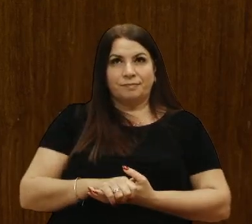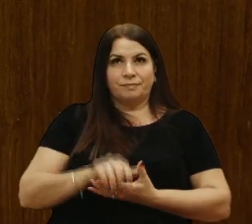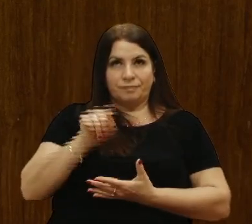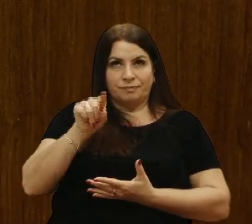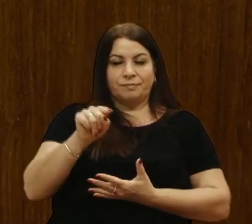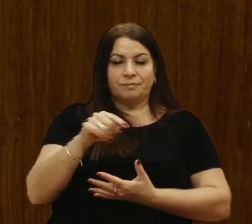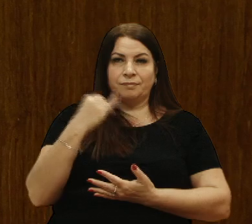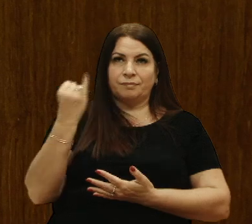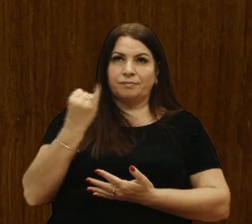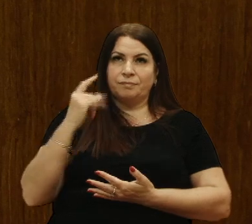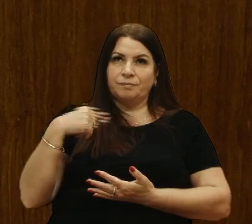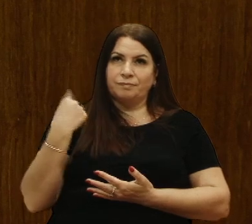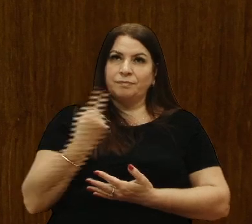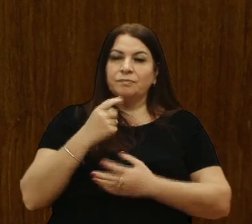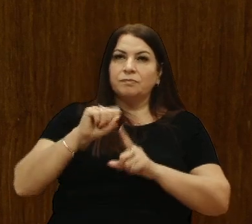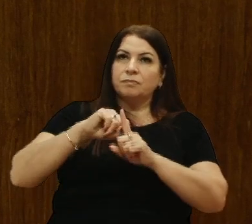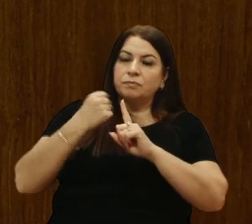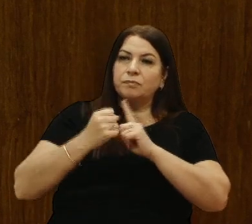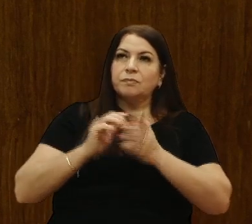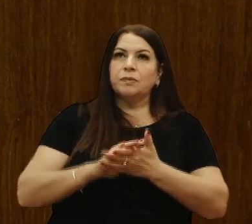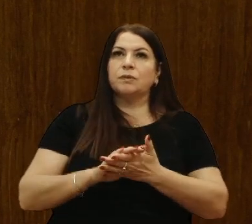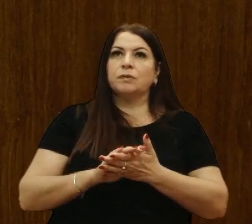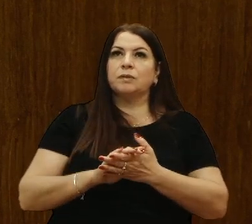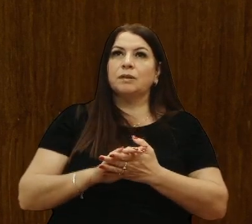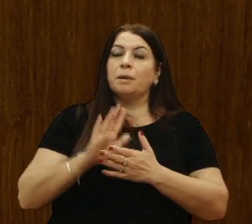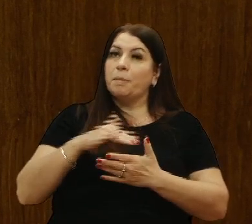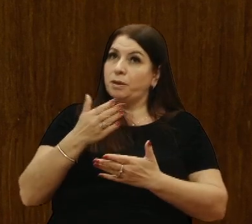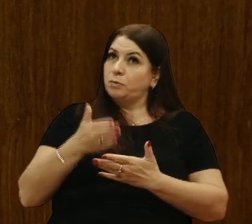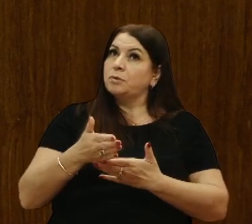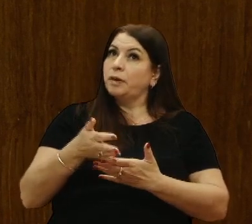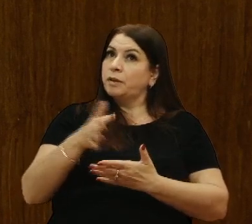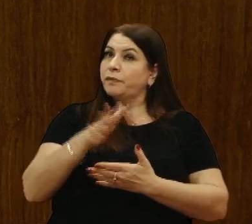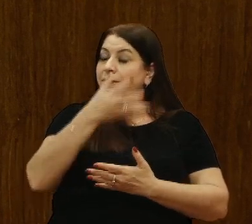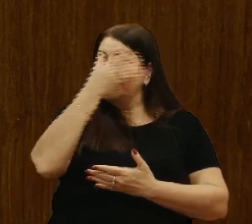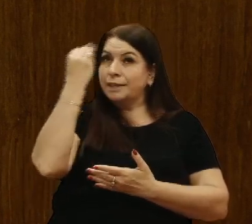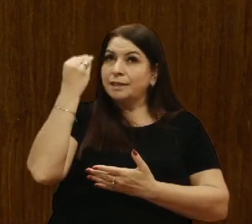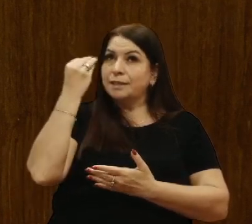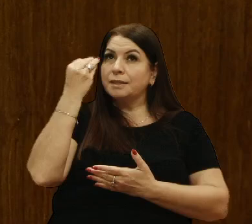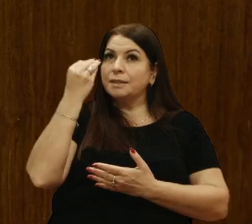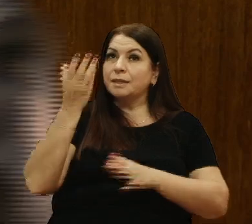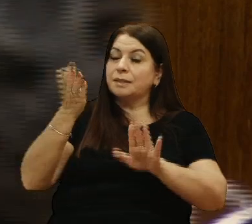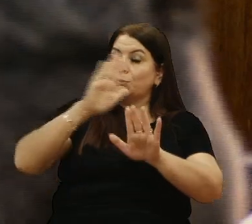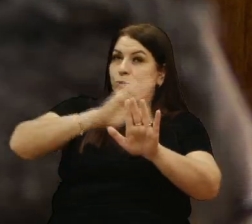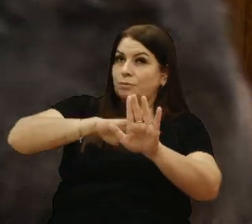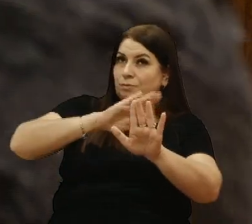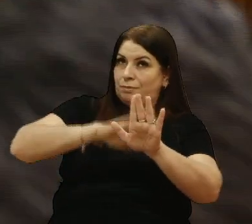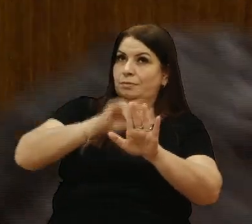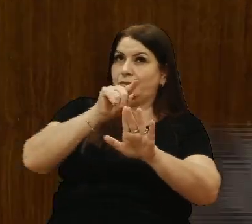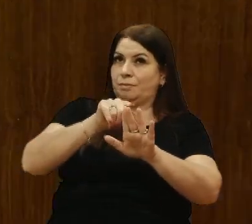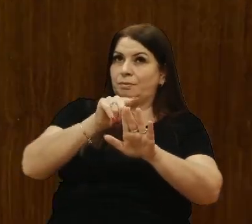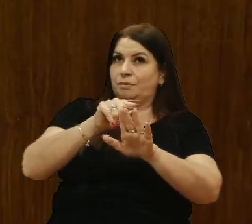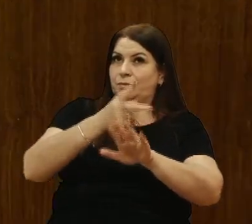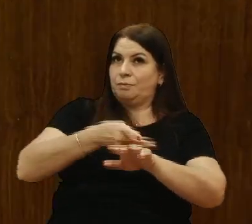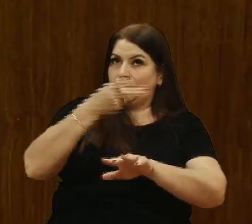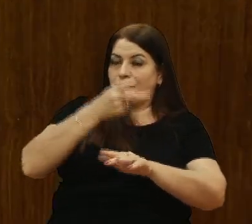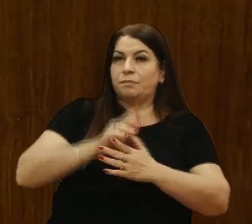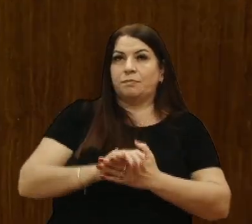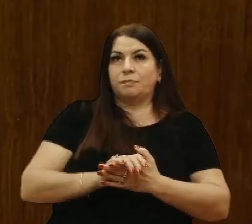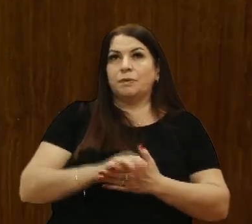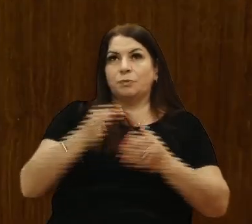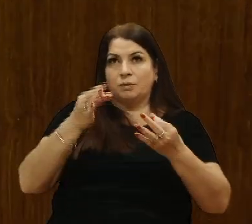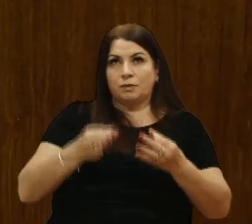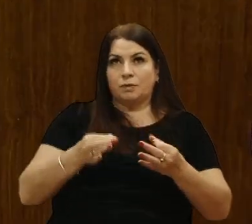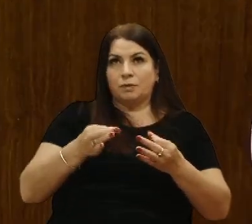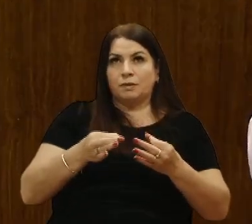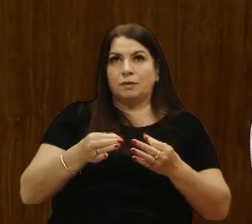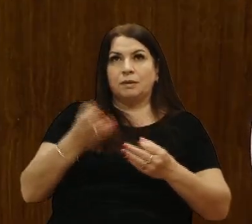é importante para a nossa sociedade e, mais do que isso, às vezes a gente esquece quem está por trás da premiação. E tenho certeza